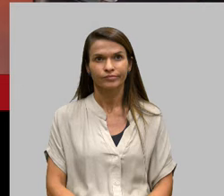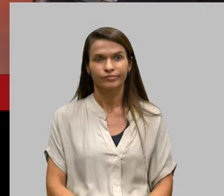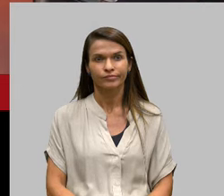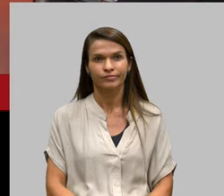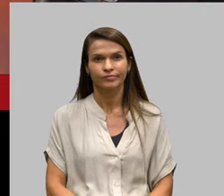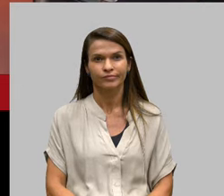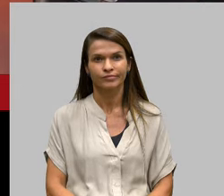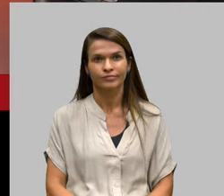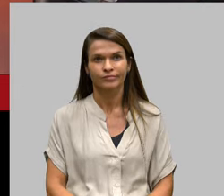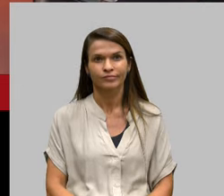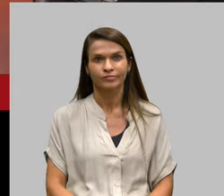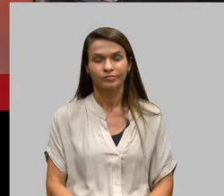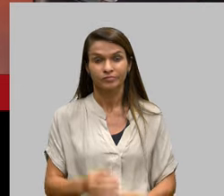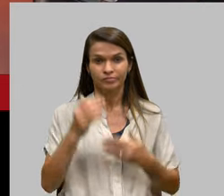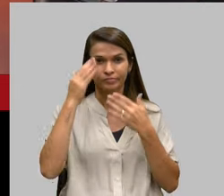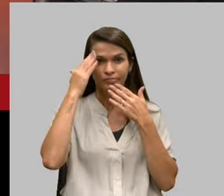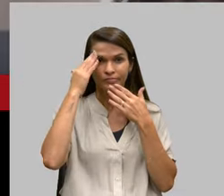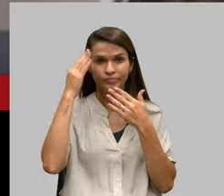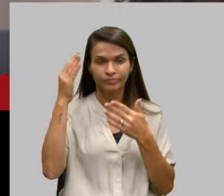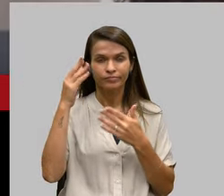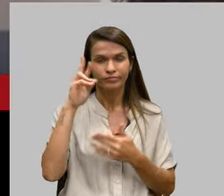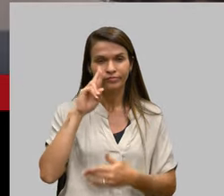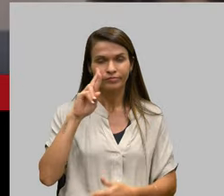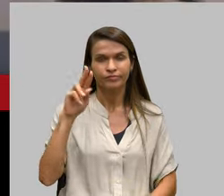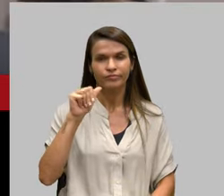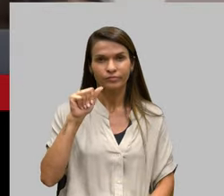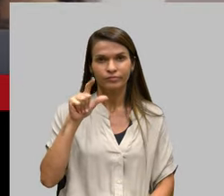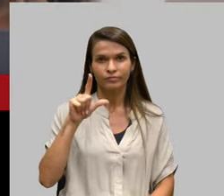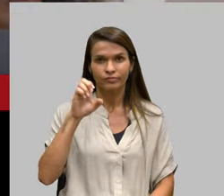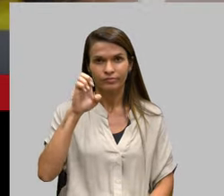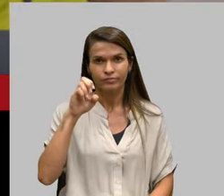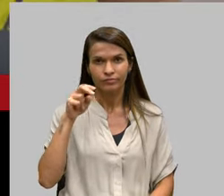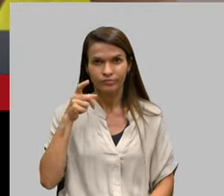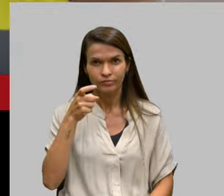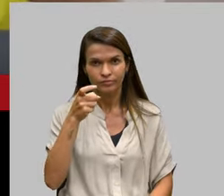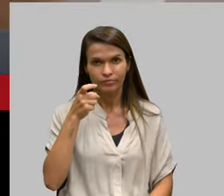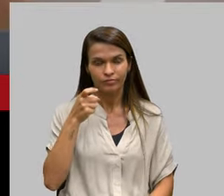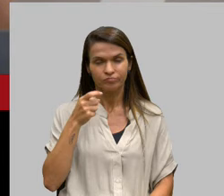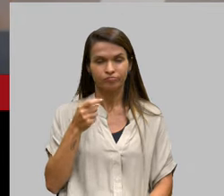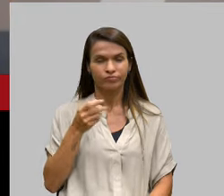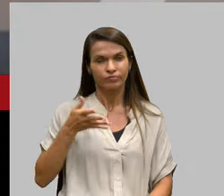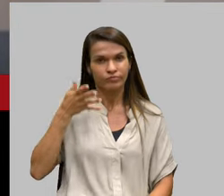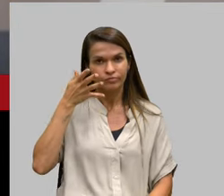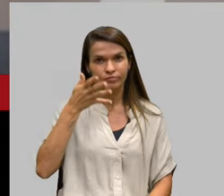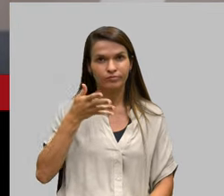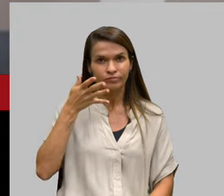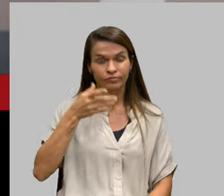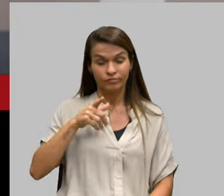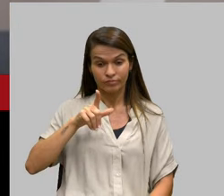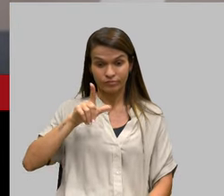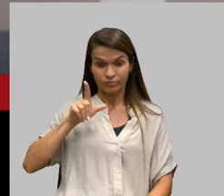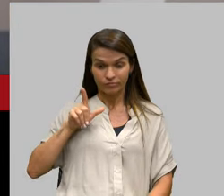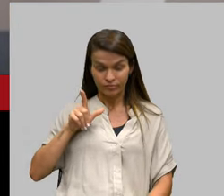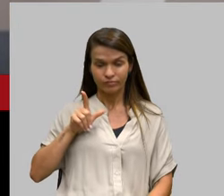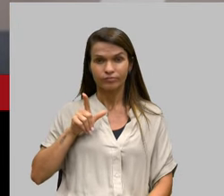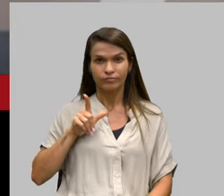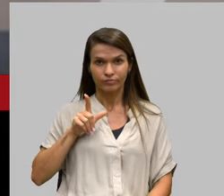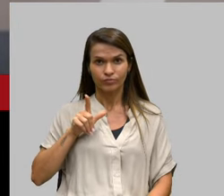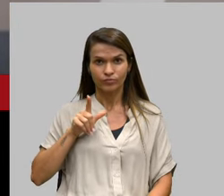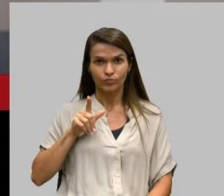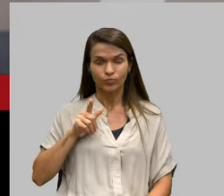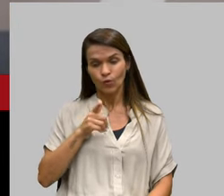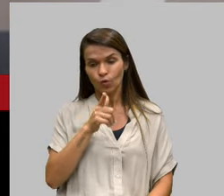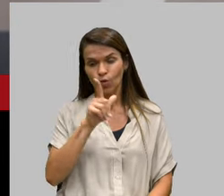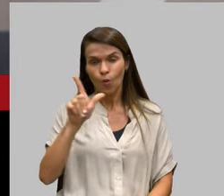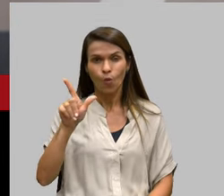obrigado obrigado ao Senor Rod pela apresentação antes do nosso próximo